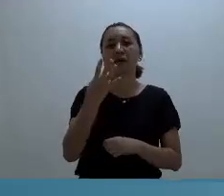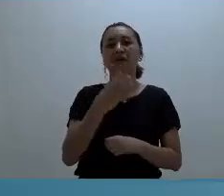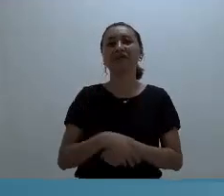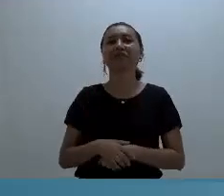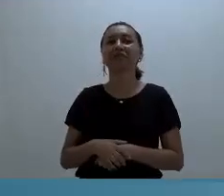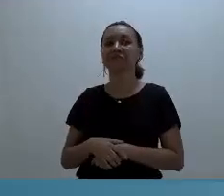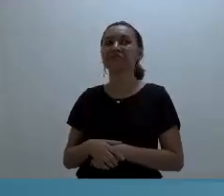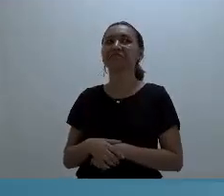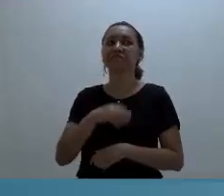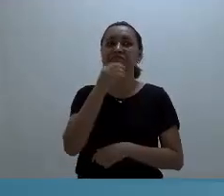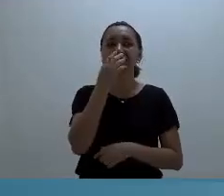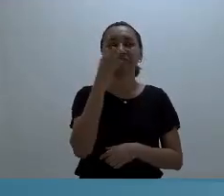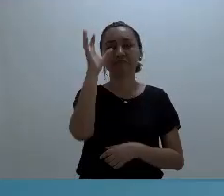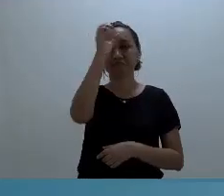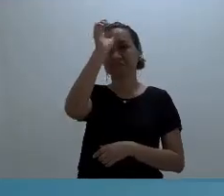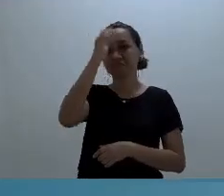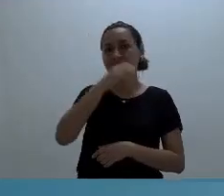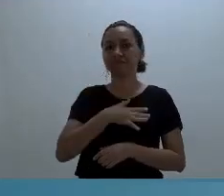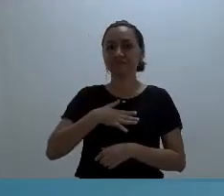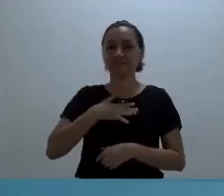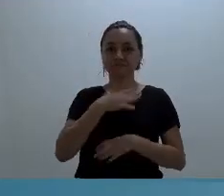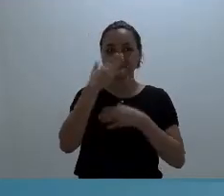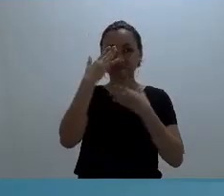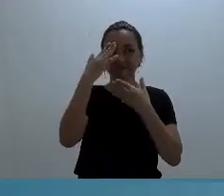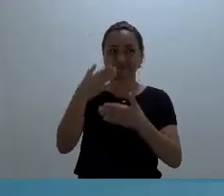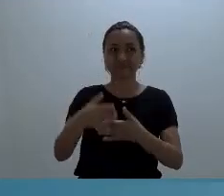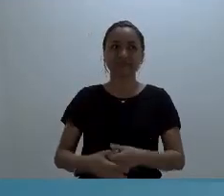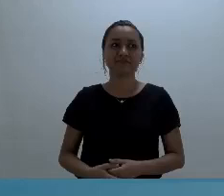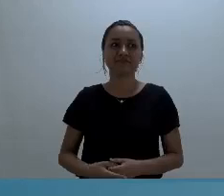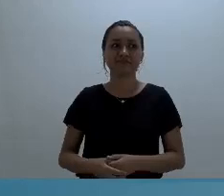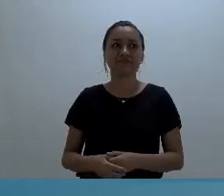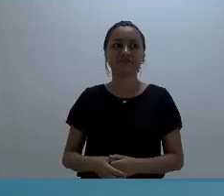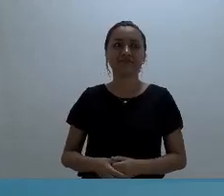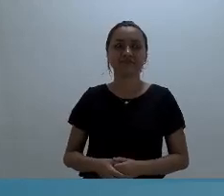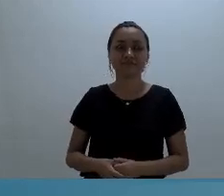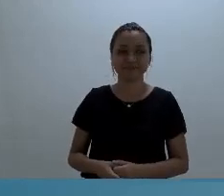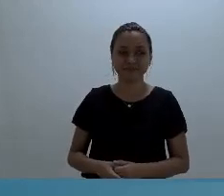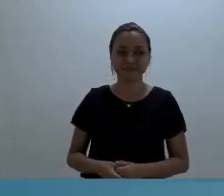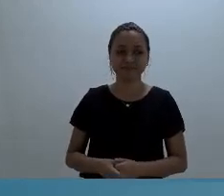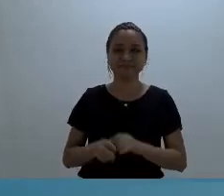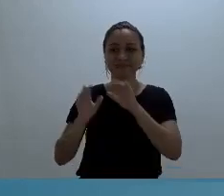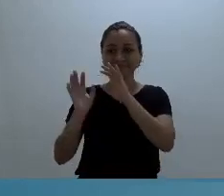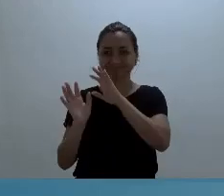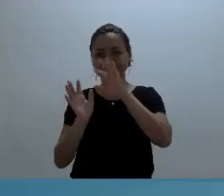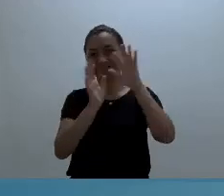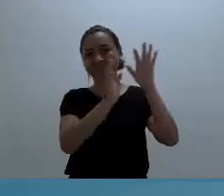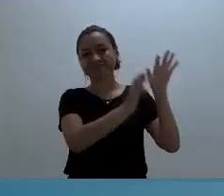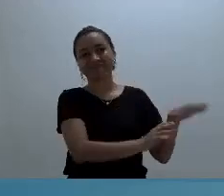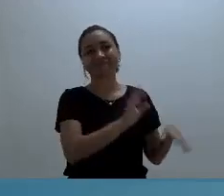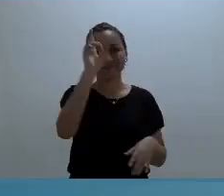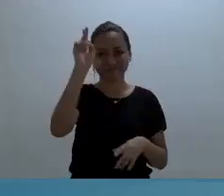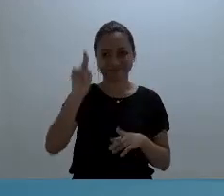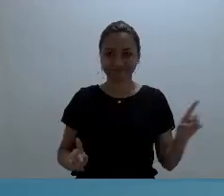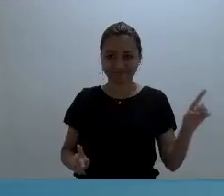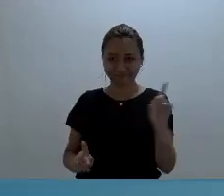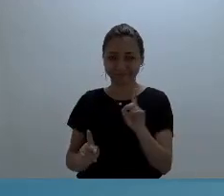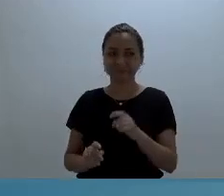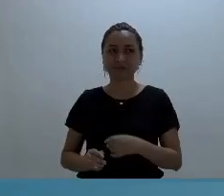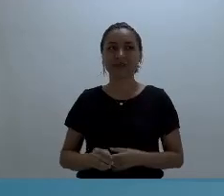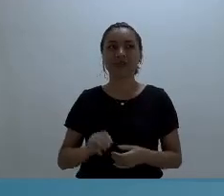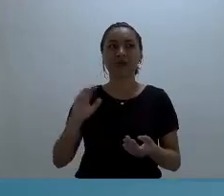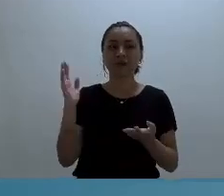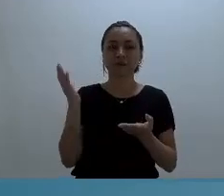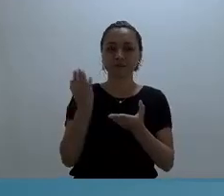Todos, né? Obrigado. Vamos para o processo judicial eletrônico, nós temos uma petição criminal, que é